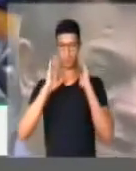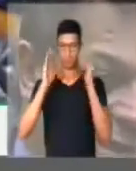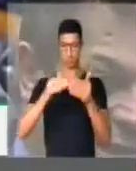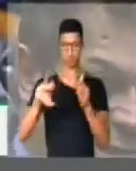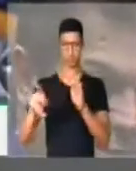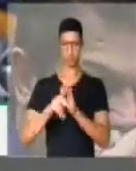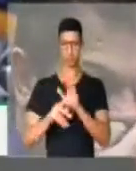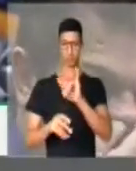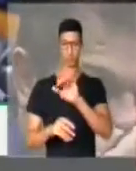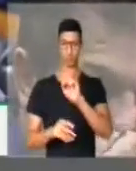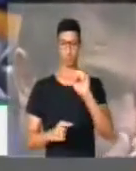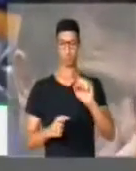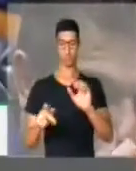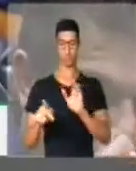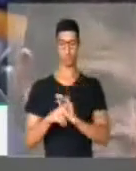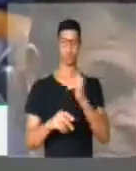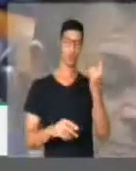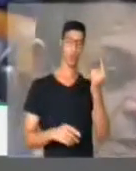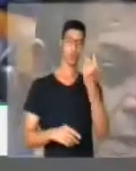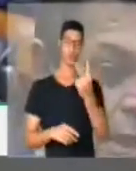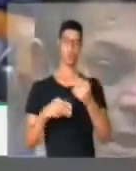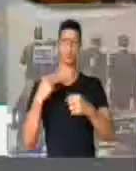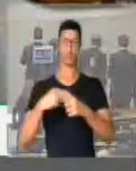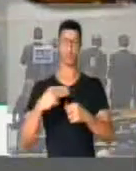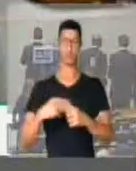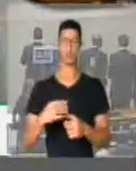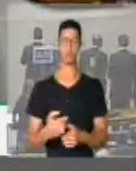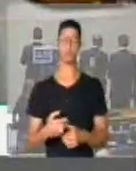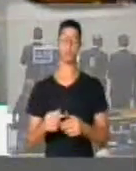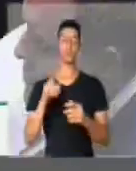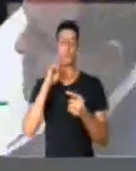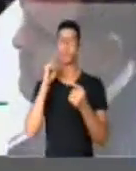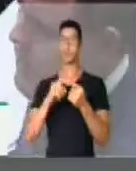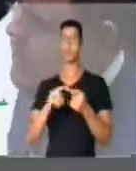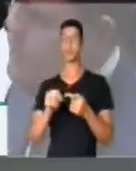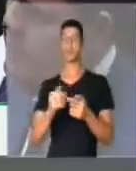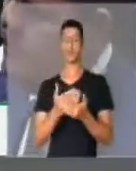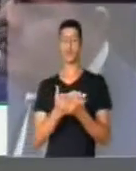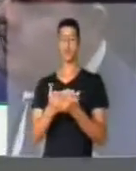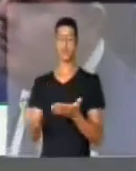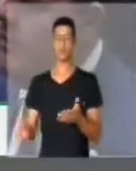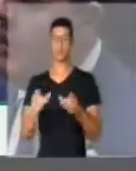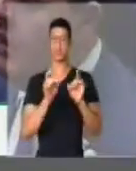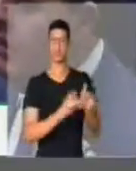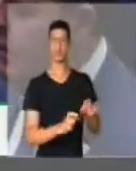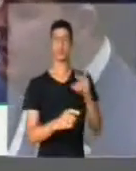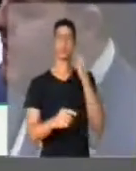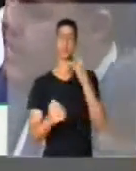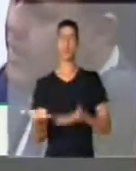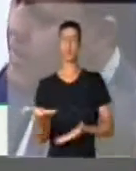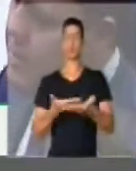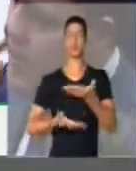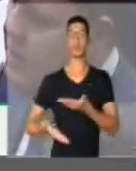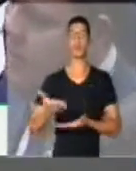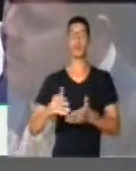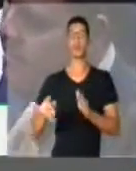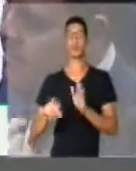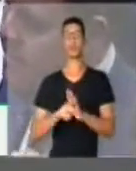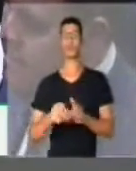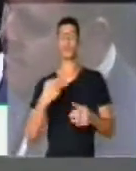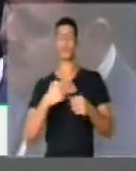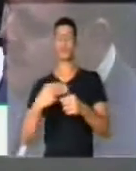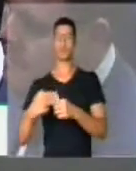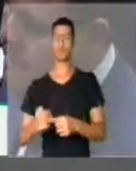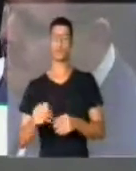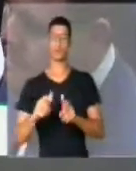concentração de ISS nas mãos de um ou dois municípios. O objetivo era descentralizar, para atender ao posto